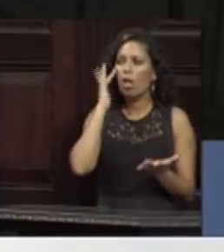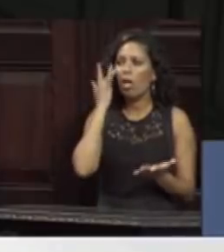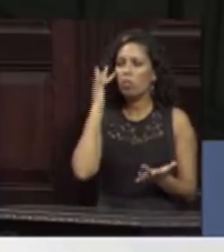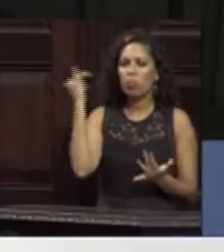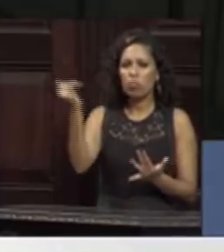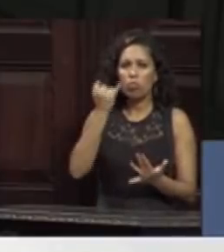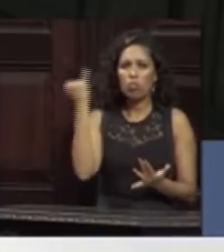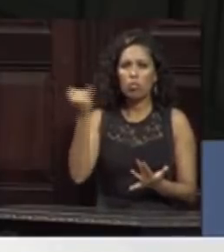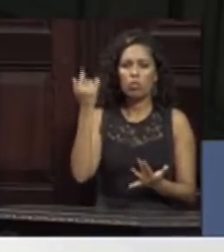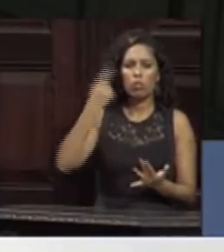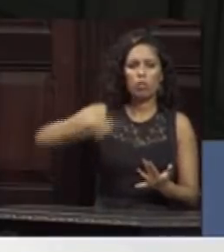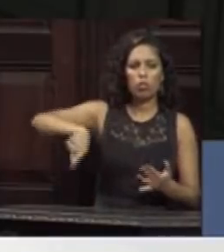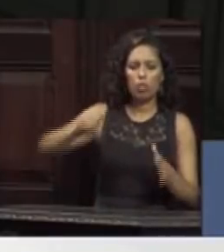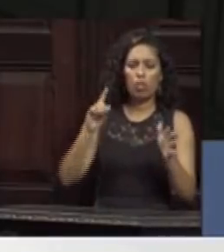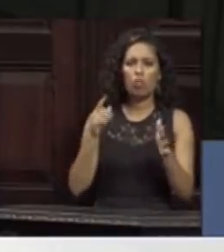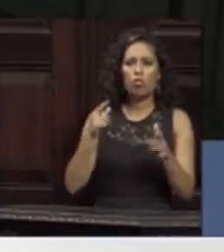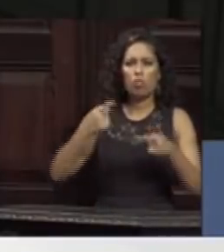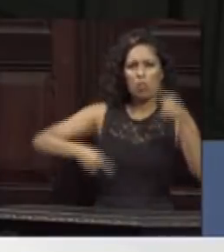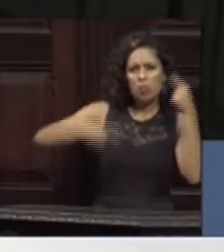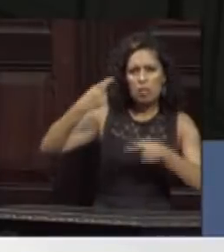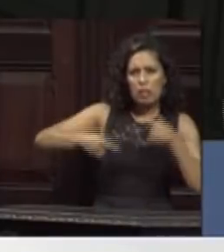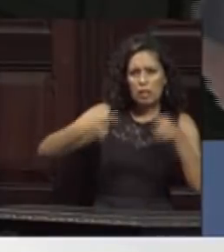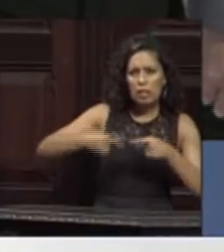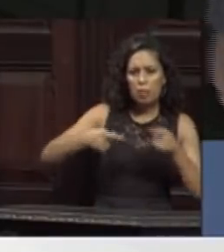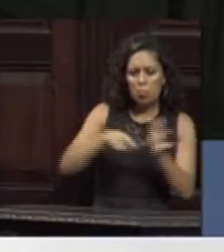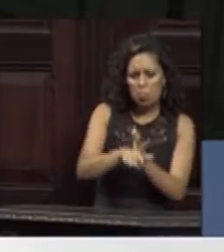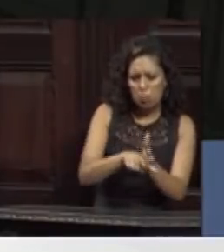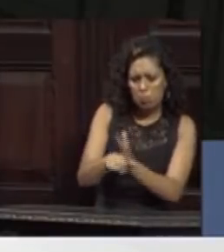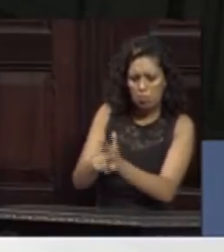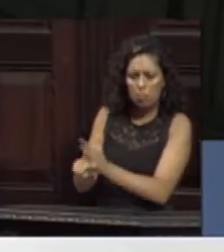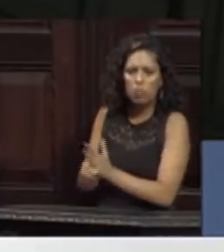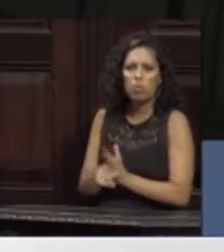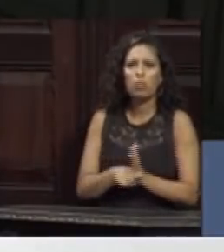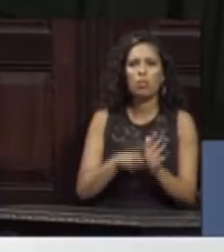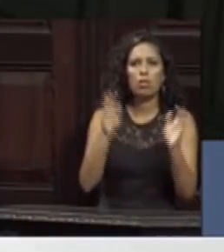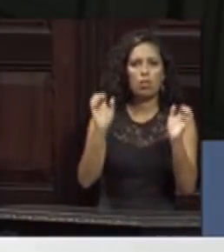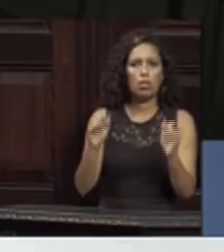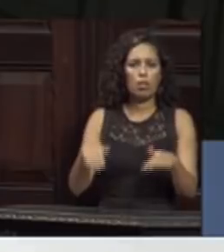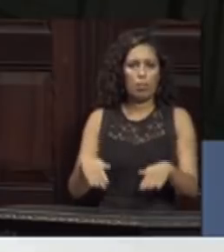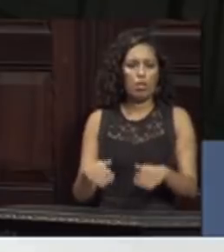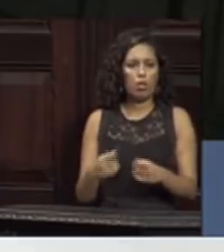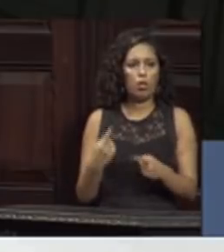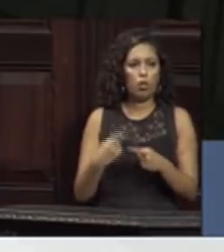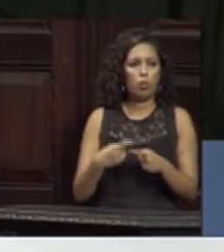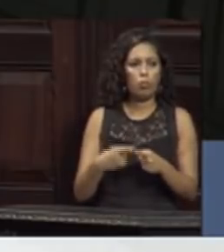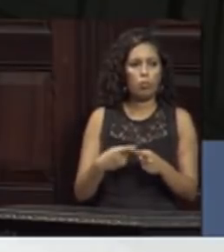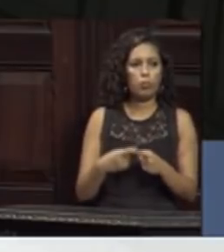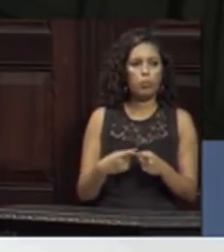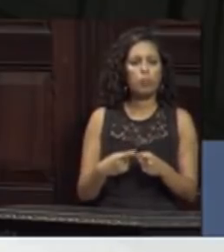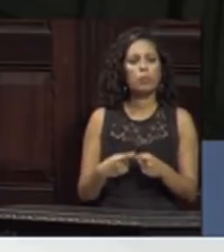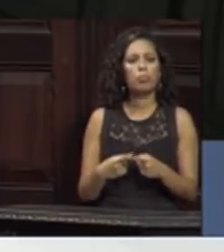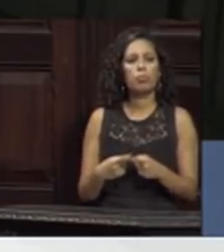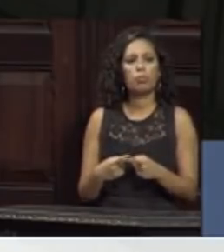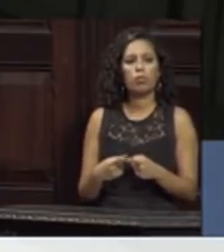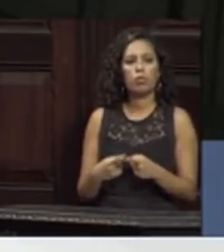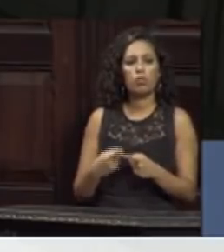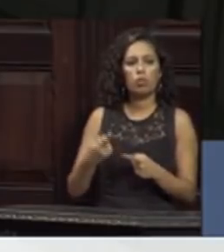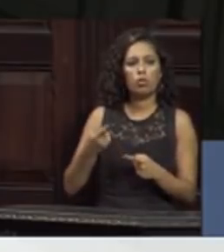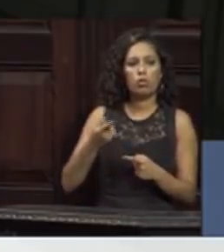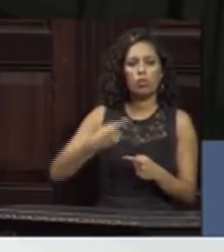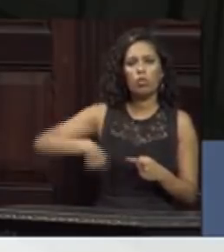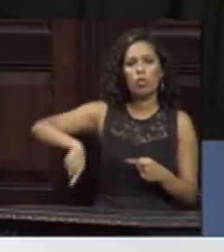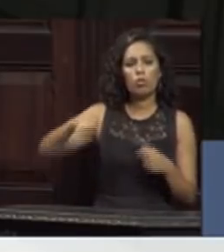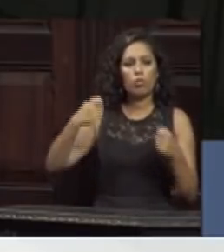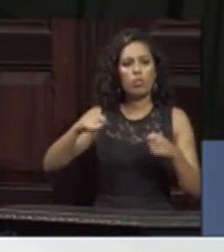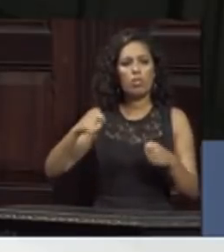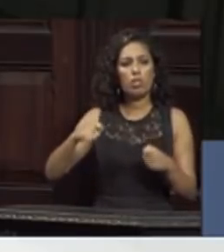de aprofundar o debate. Eu tenho ainda um conjunto de dúvidas, e não tenho nenhum constrangimento de manifestar isso aqui, mas tenho uma